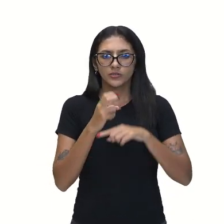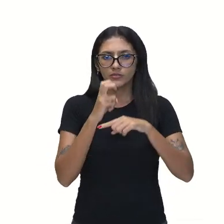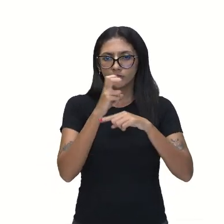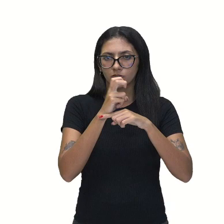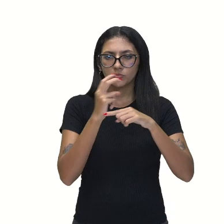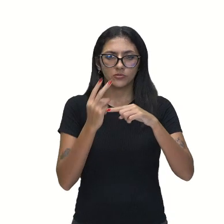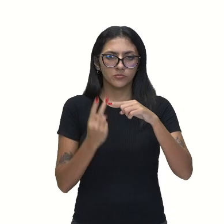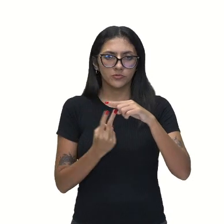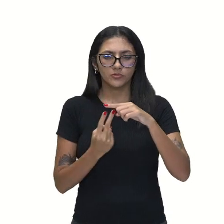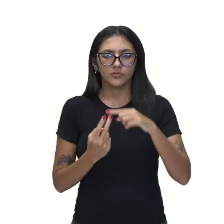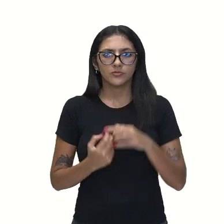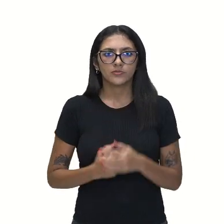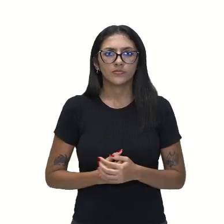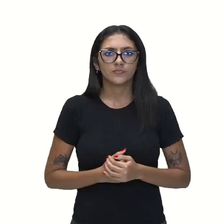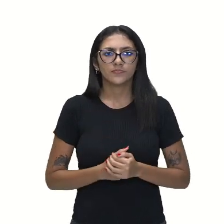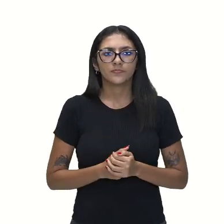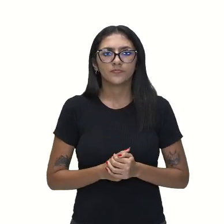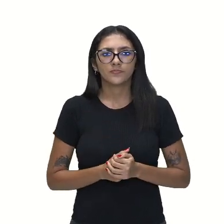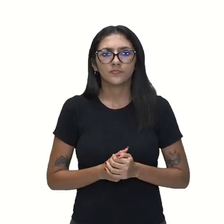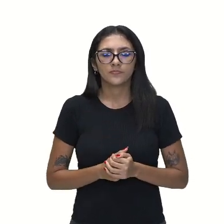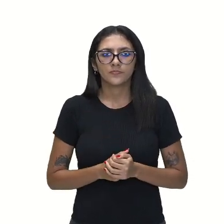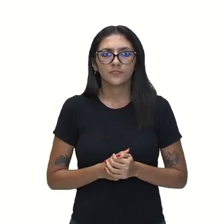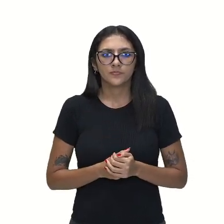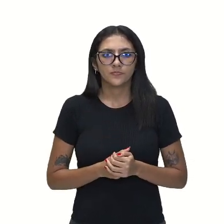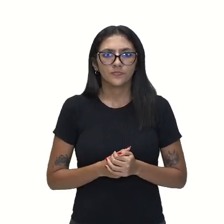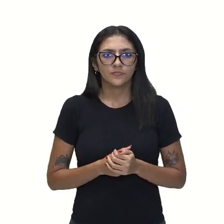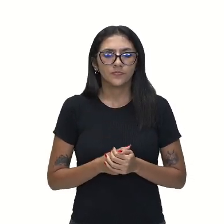2. 5 vezes 1, 5, e aí